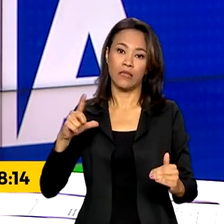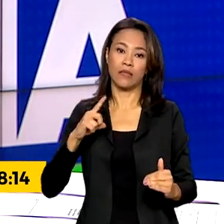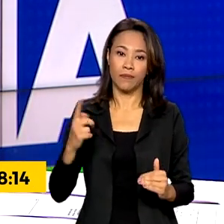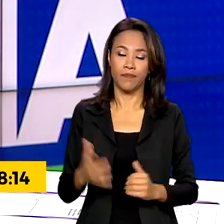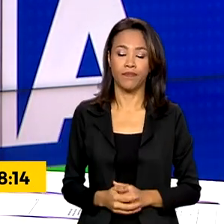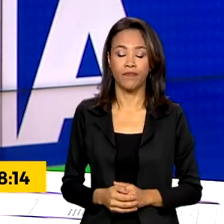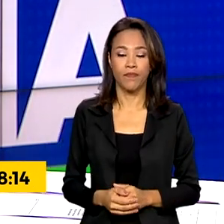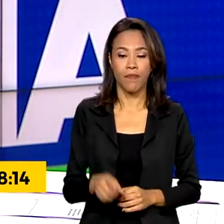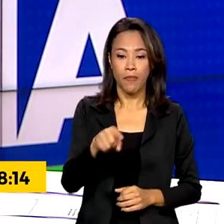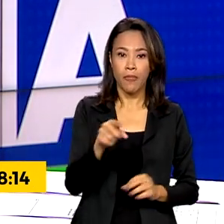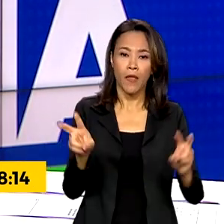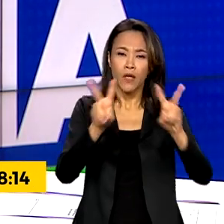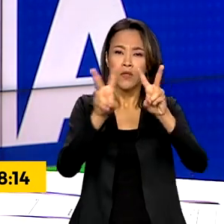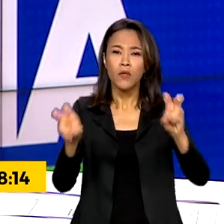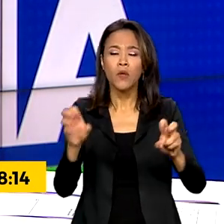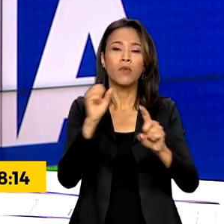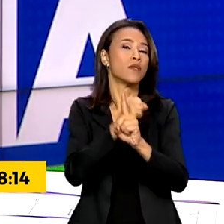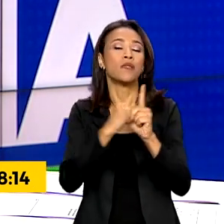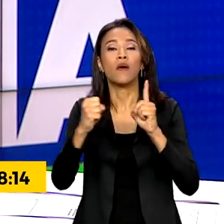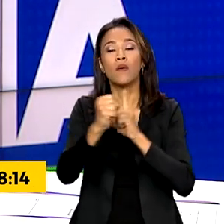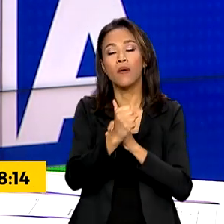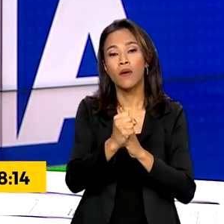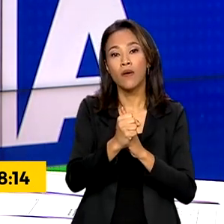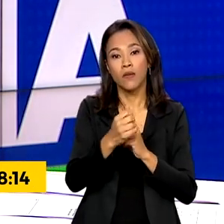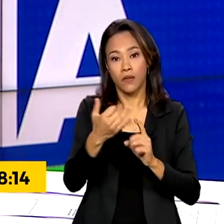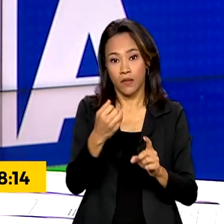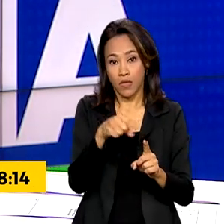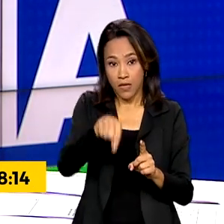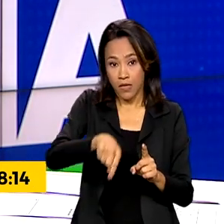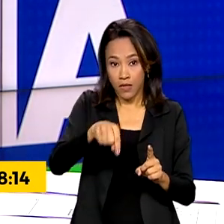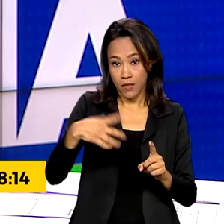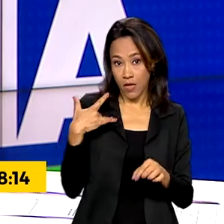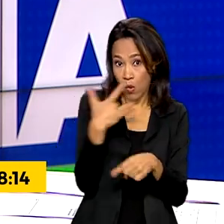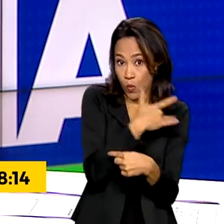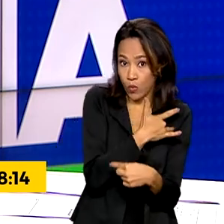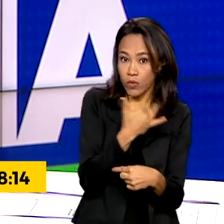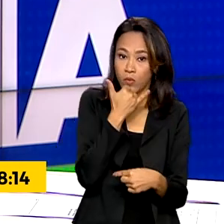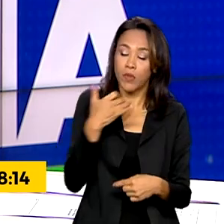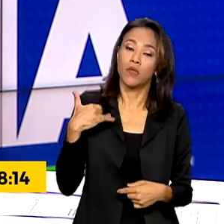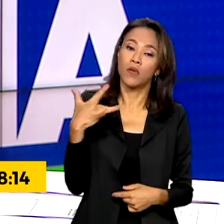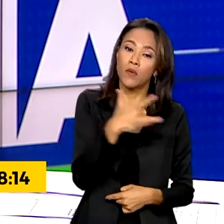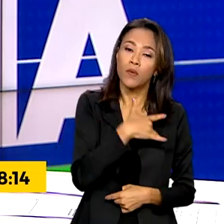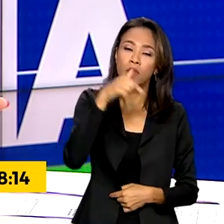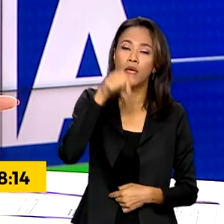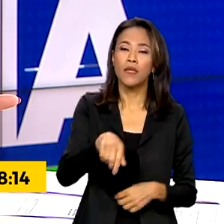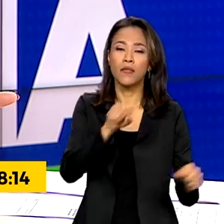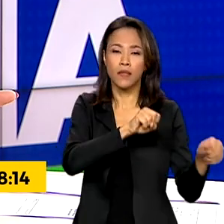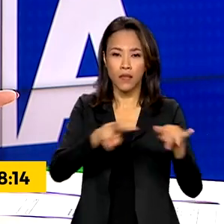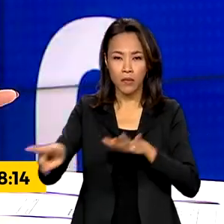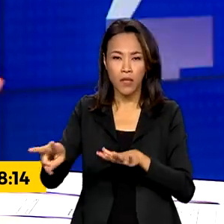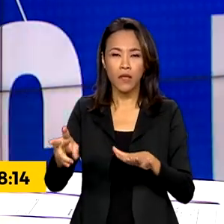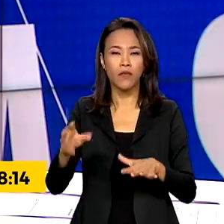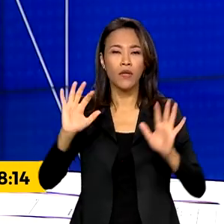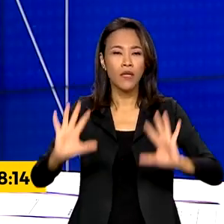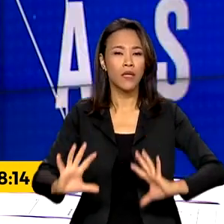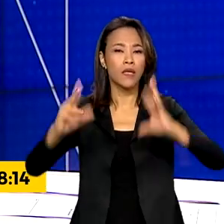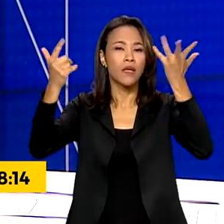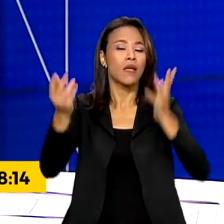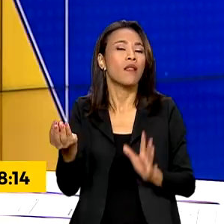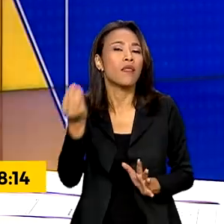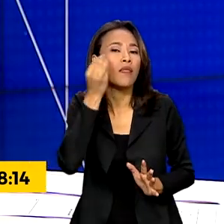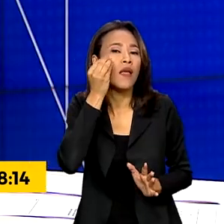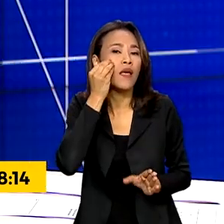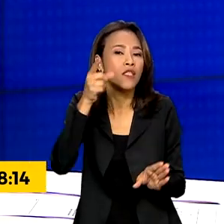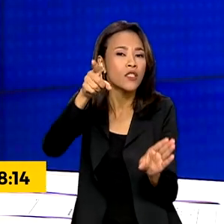E por falar em saúde, esta semana foi comemorado o Dia Nacional do Teste do Pezinho, que pode detectar doenças graves